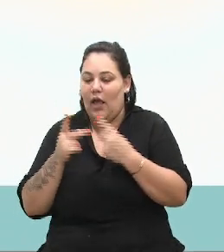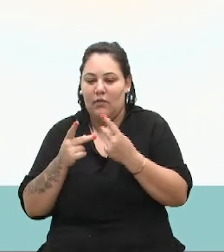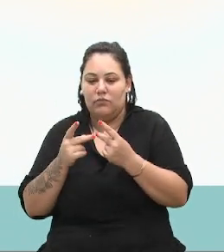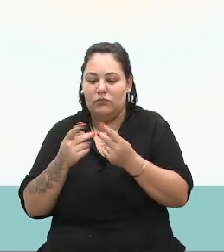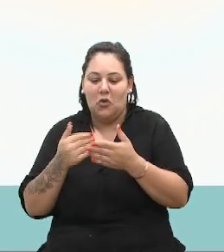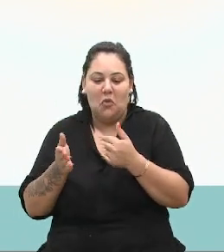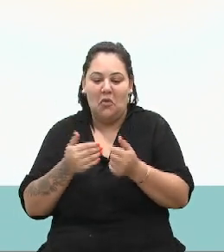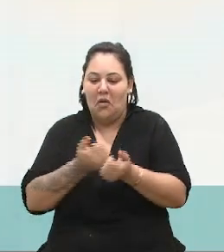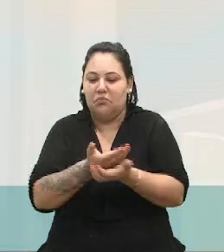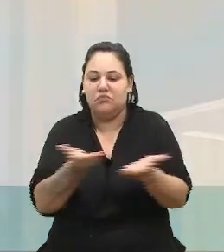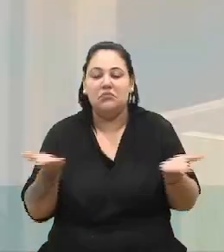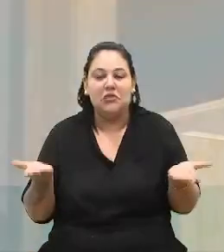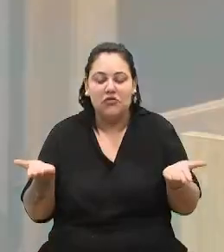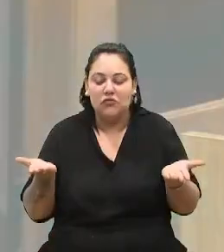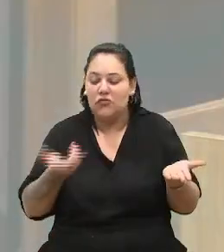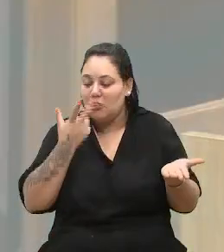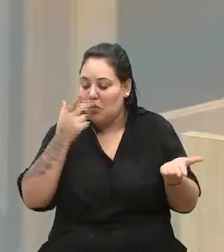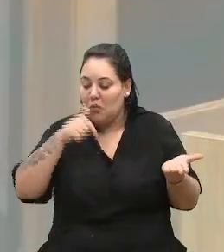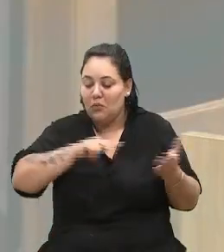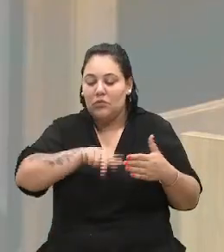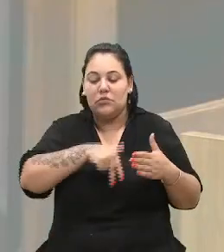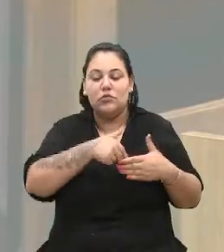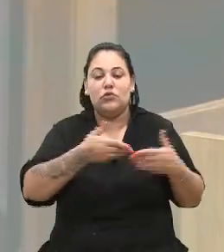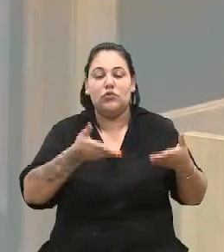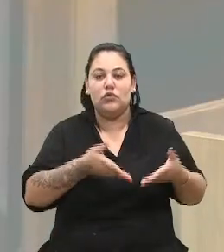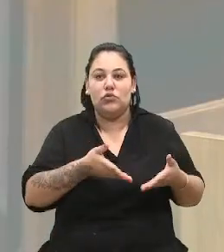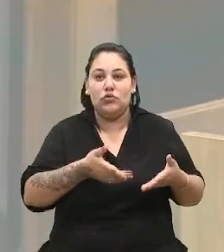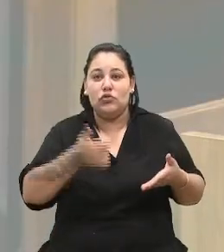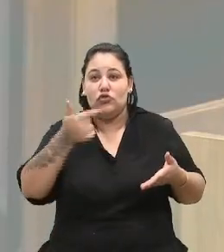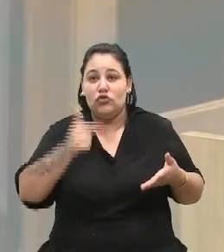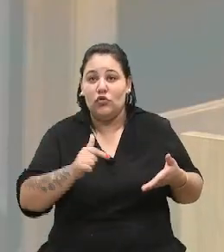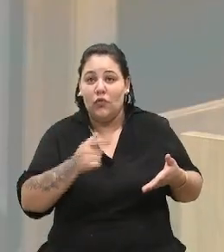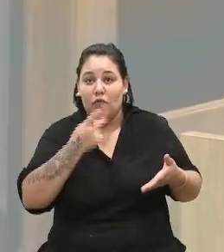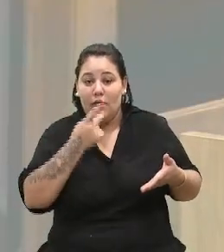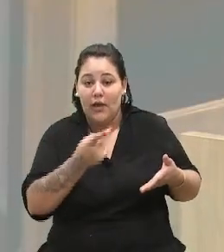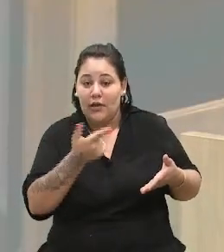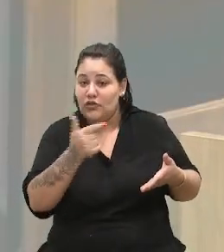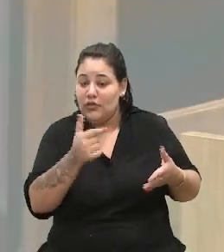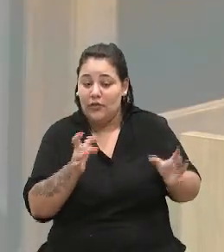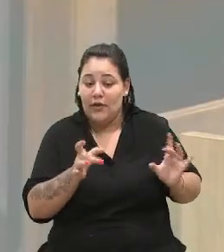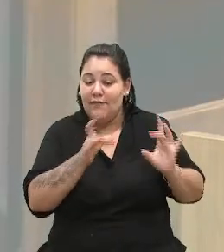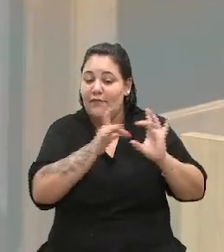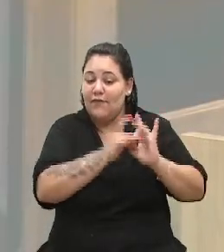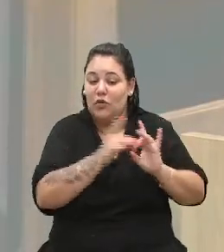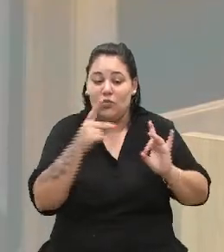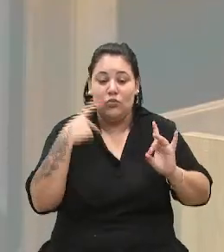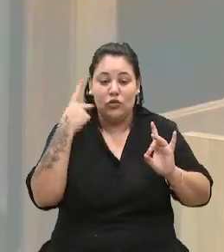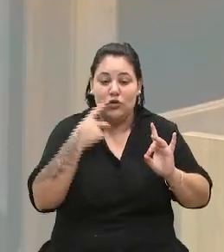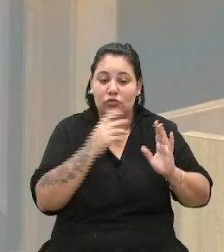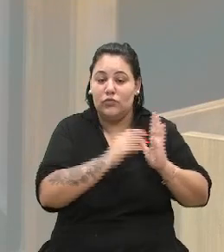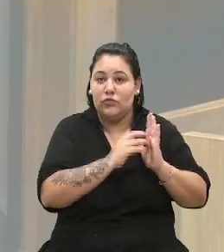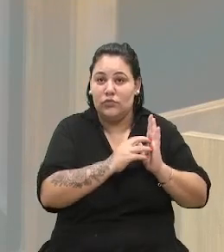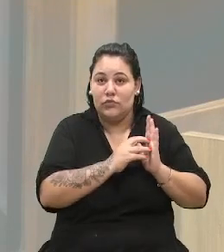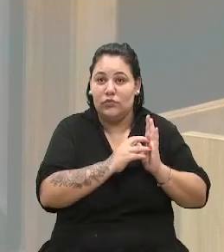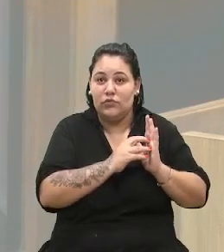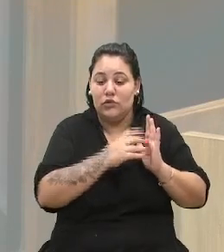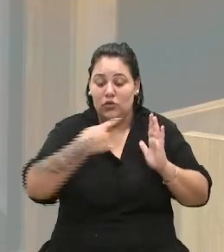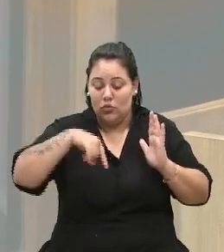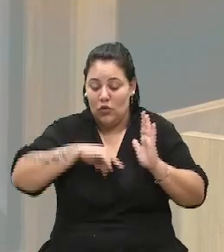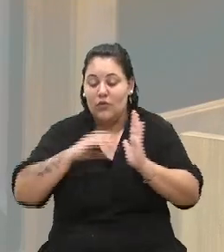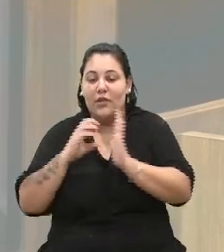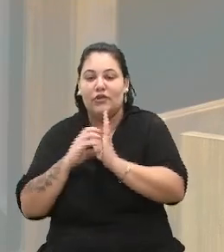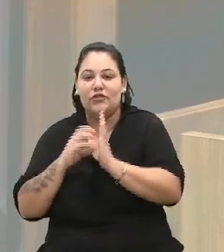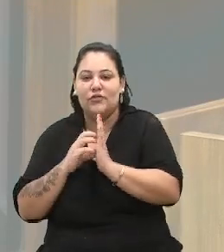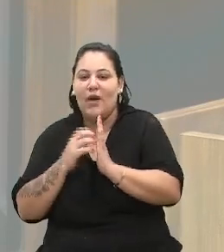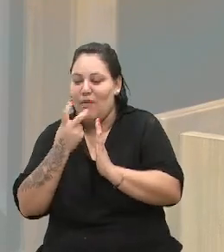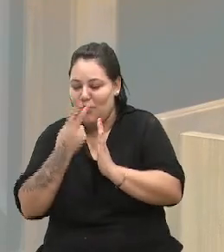nesta casa aqui. Mais uma vez, reforço, nós não temos vínculo político partidário. Nosso partido é a boa medicina.